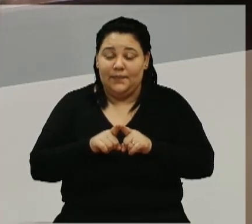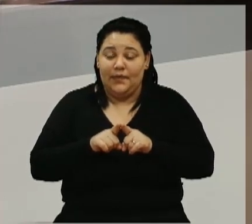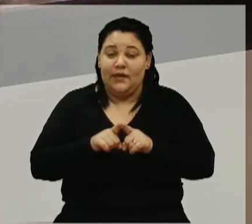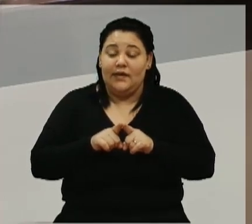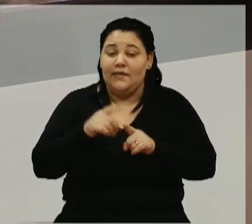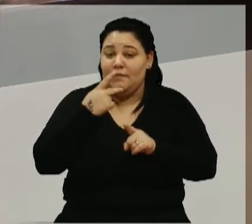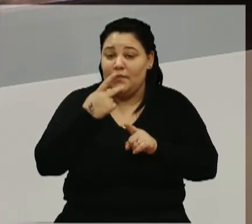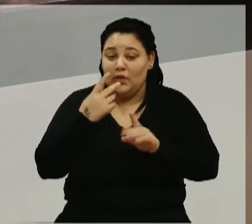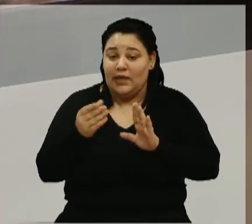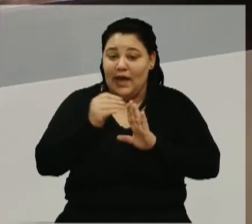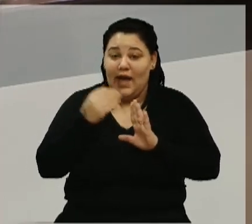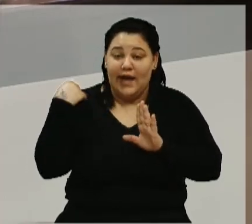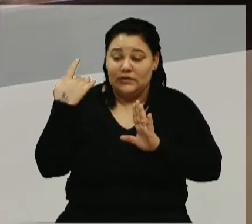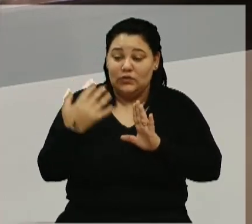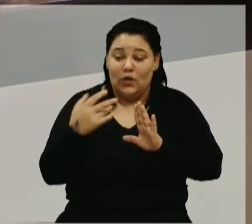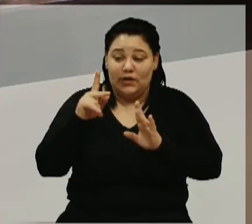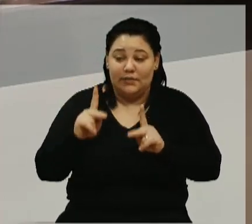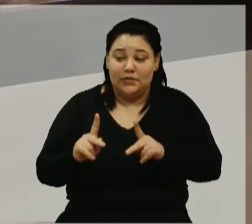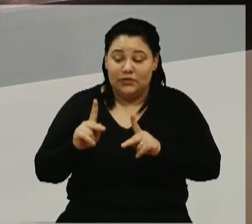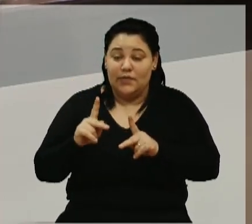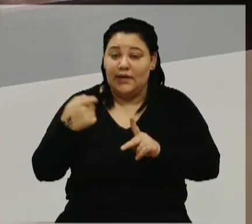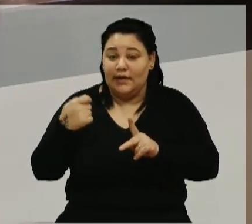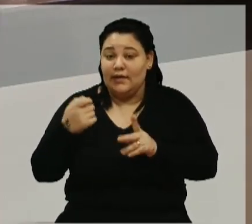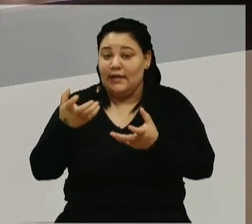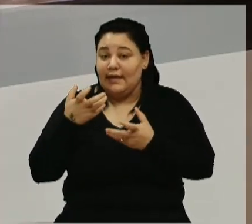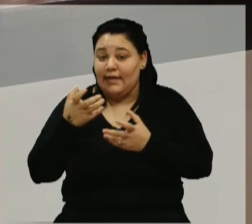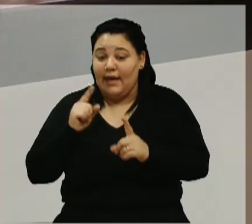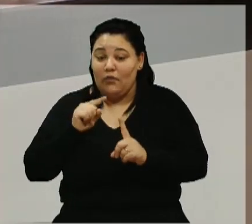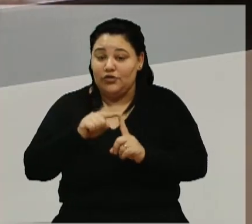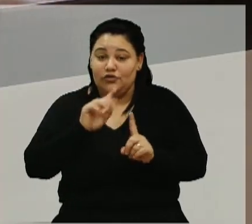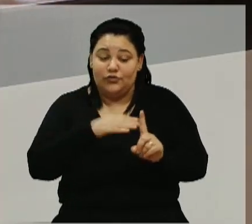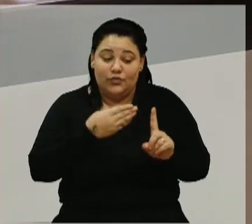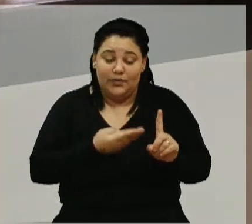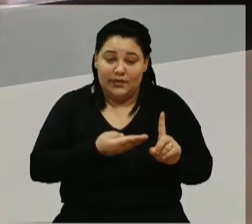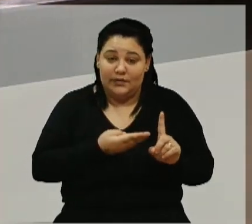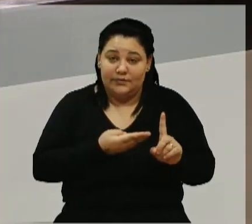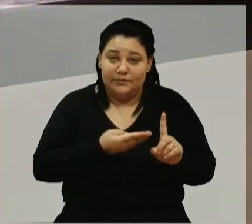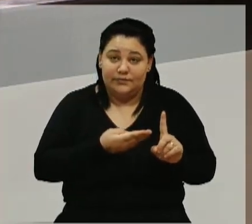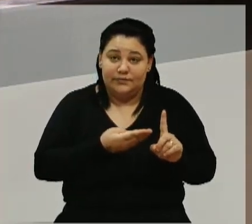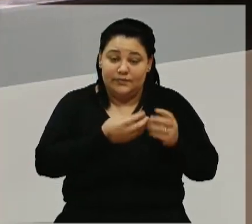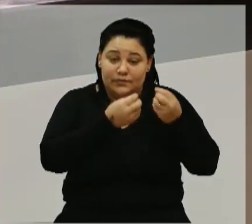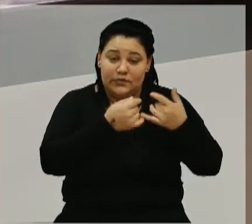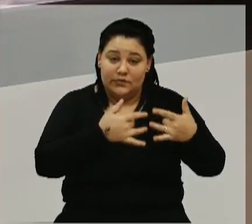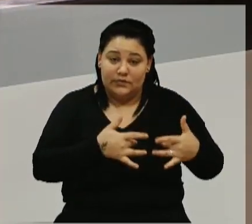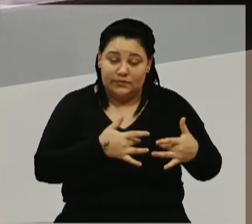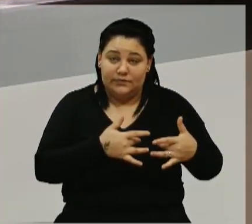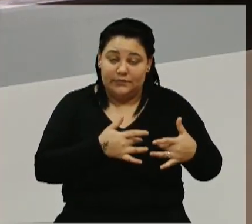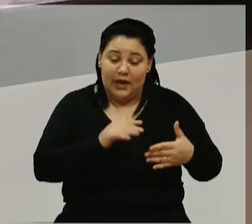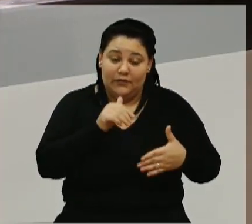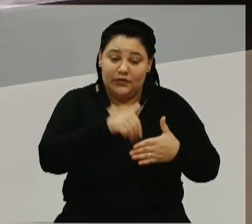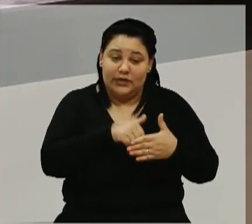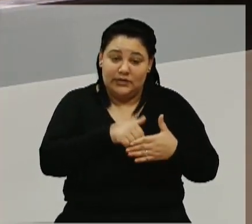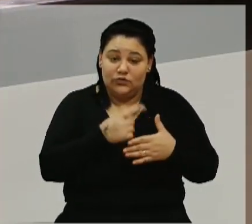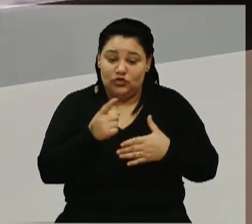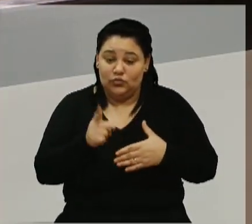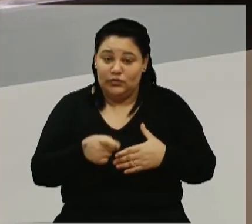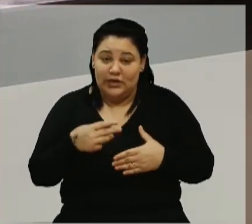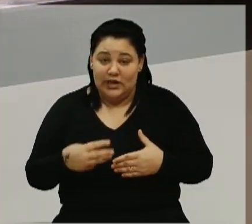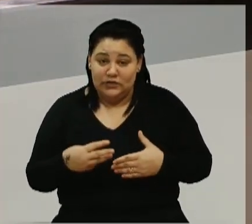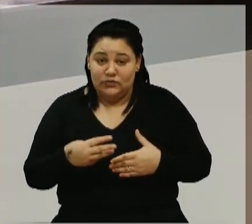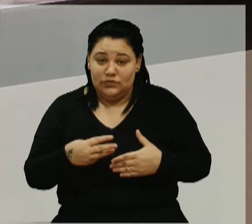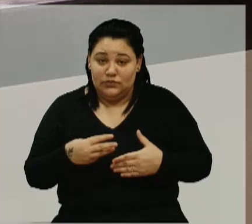pessoa que se deseja homenagear, a subscrição de 1/3 dos membros da Câmara